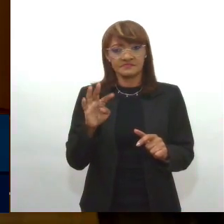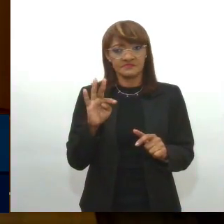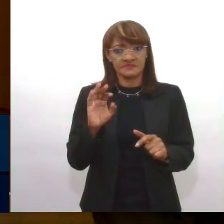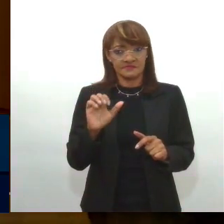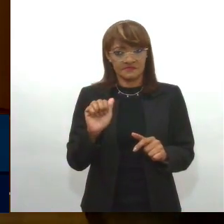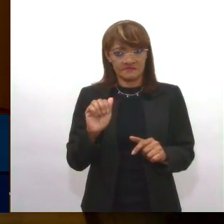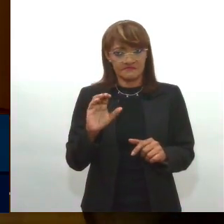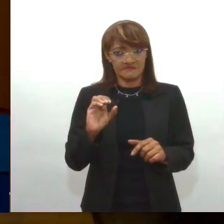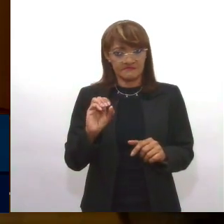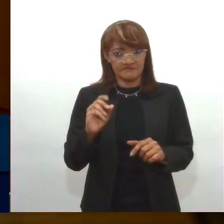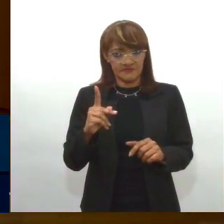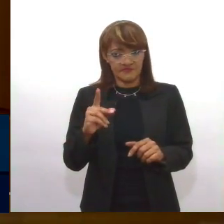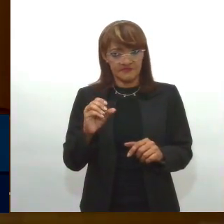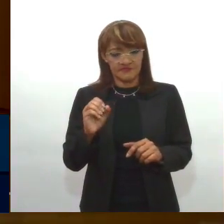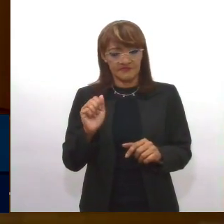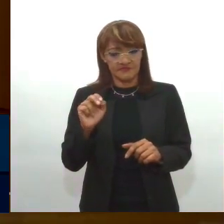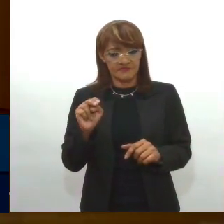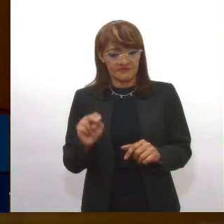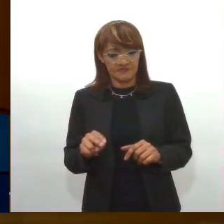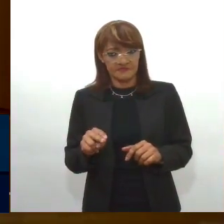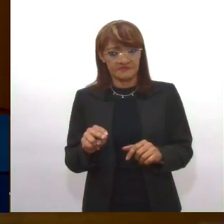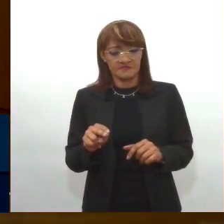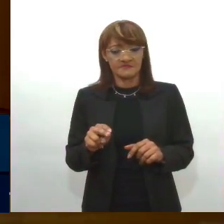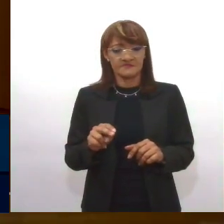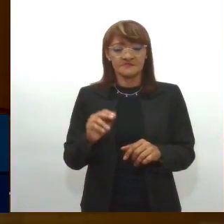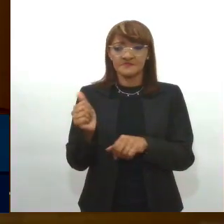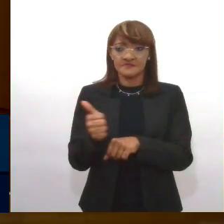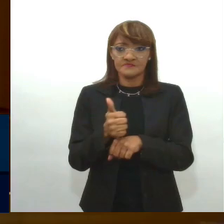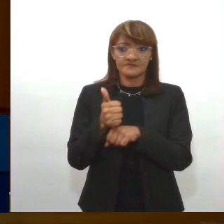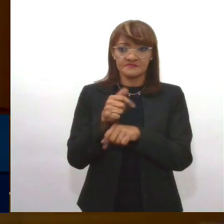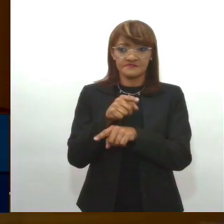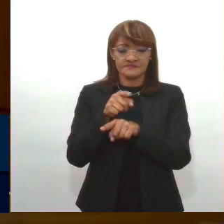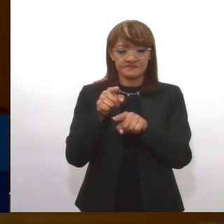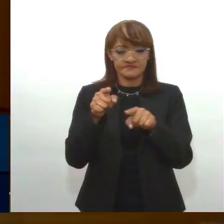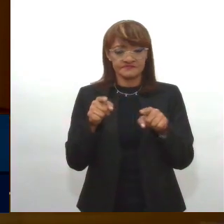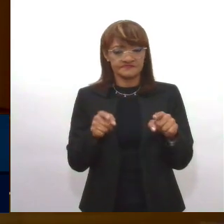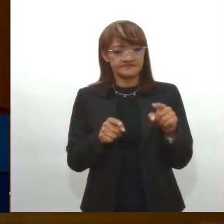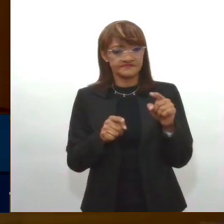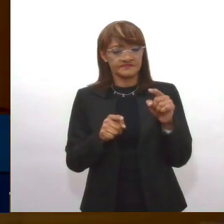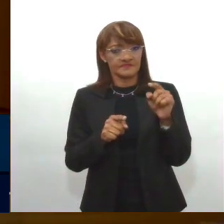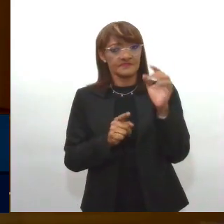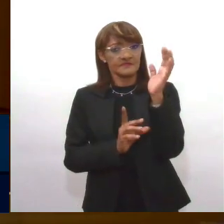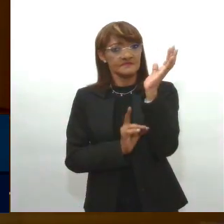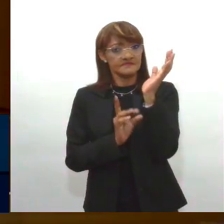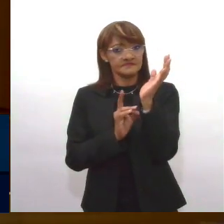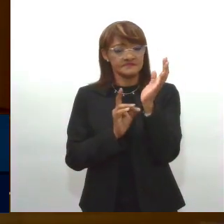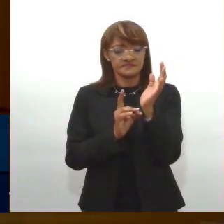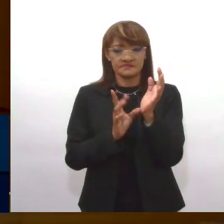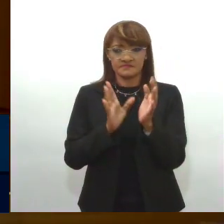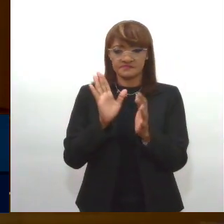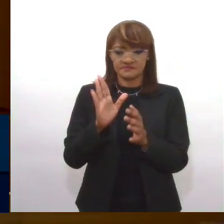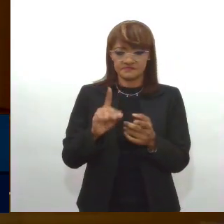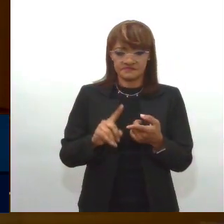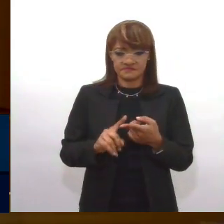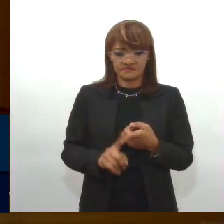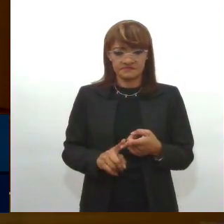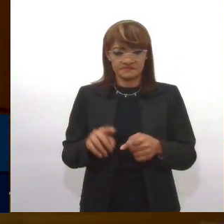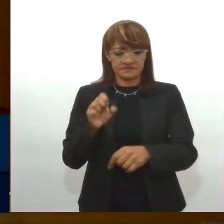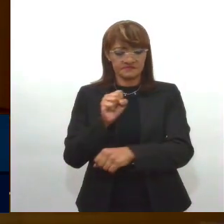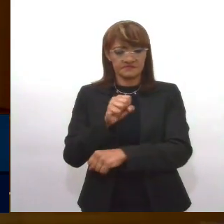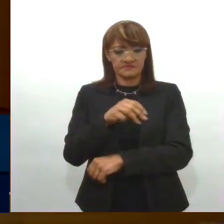e daquela localidade e também dos bairros mosqueiros gamira